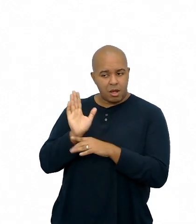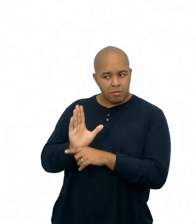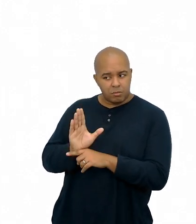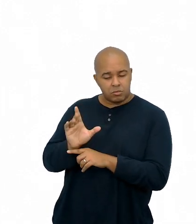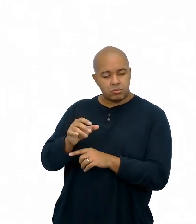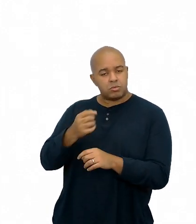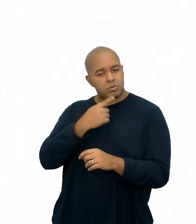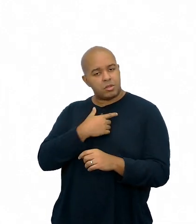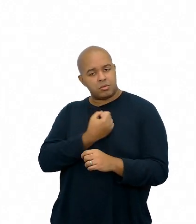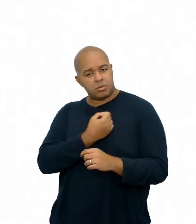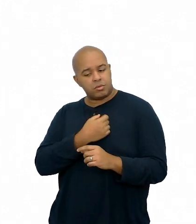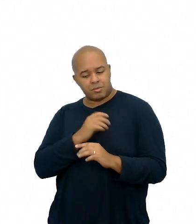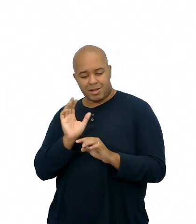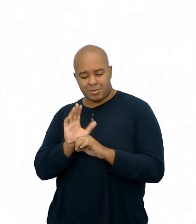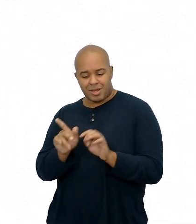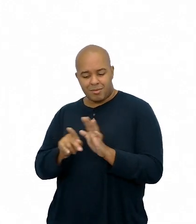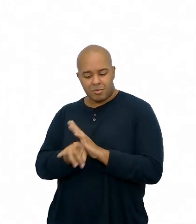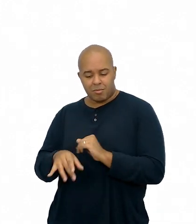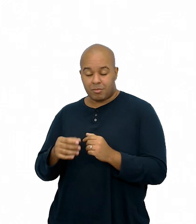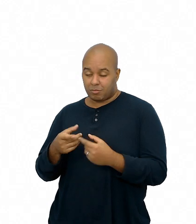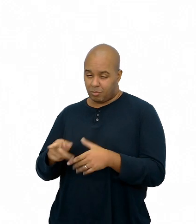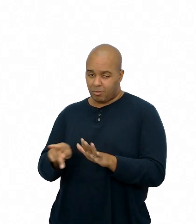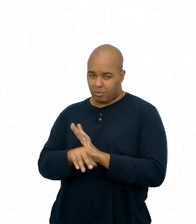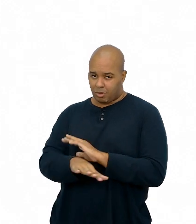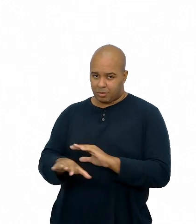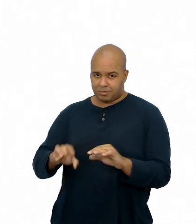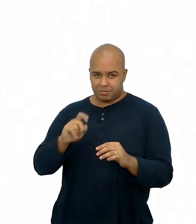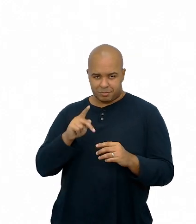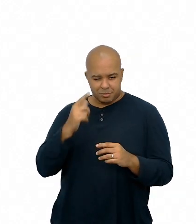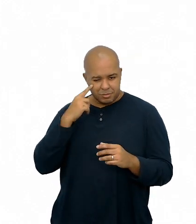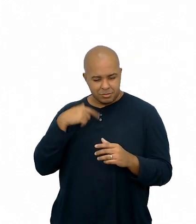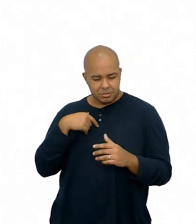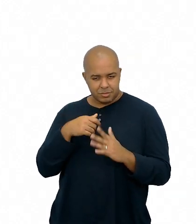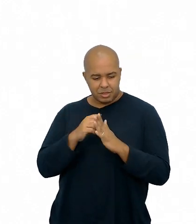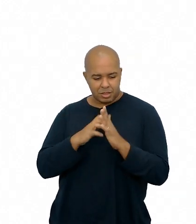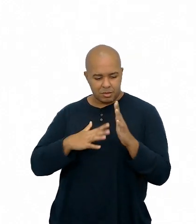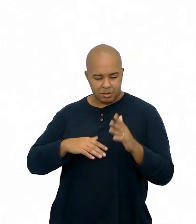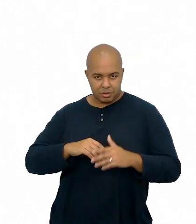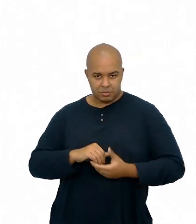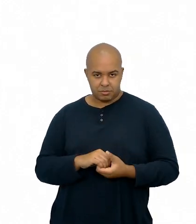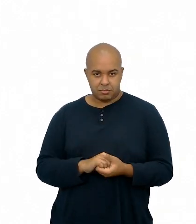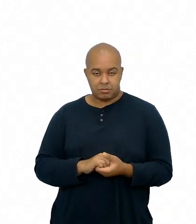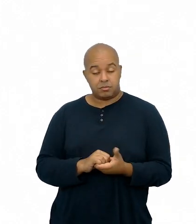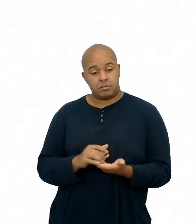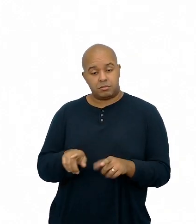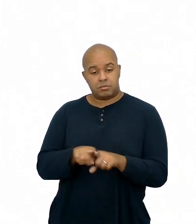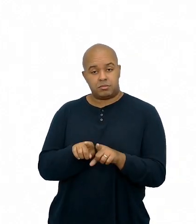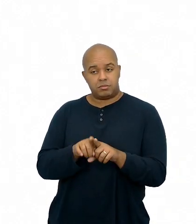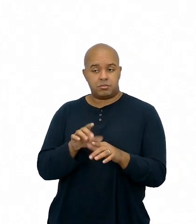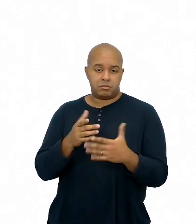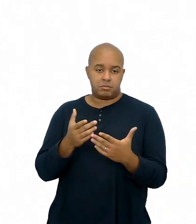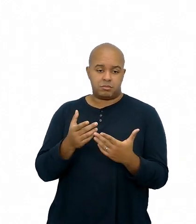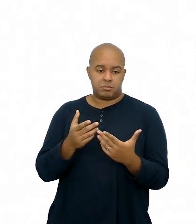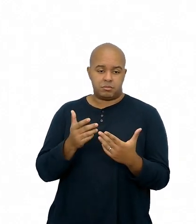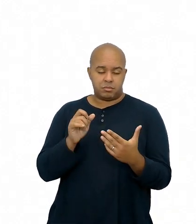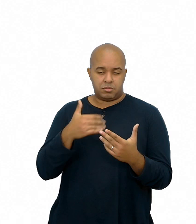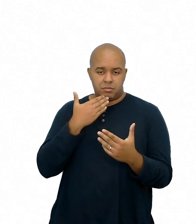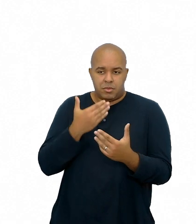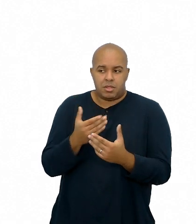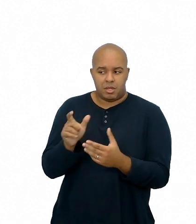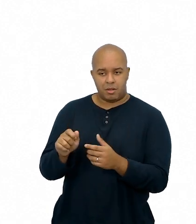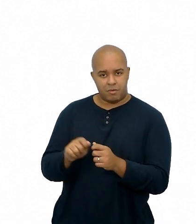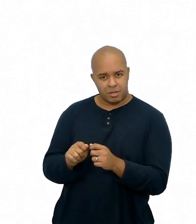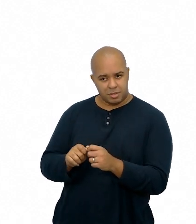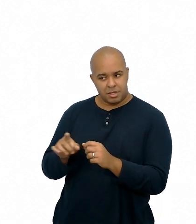quadro numérico, que vai auxiliar bastante, né, nessa tarefa aí. E também solicite para que